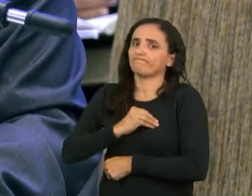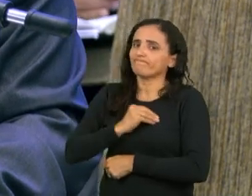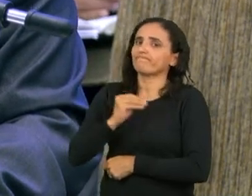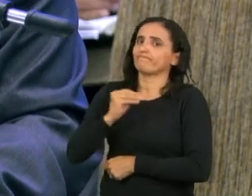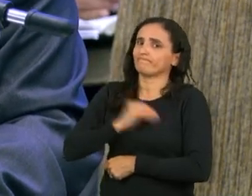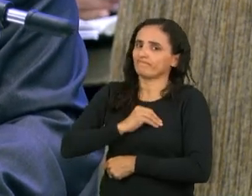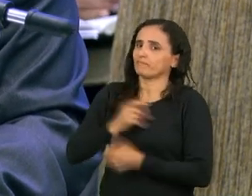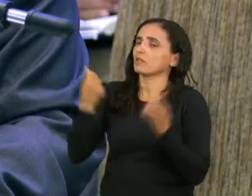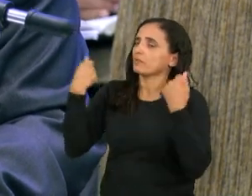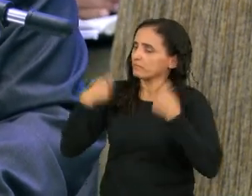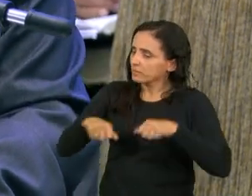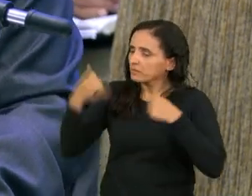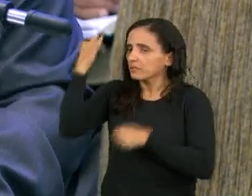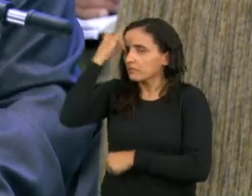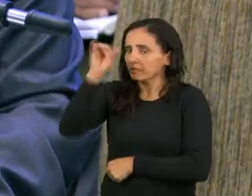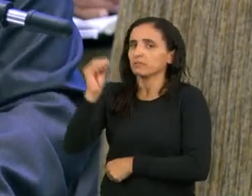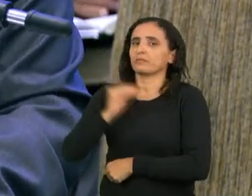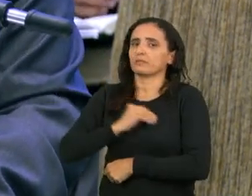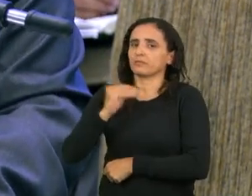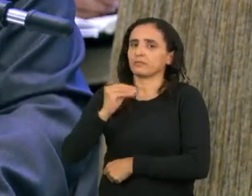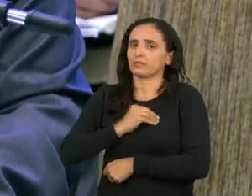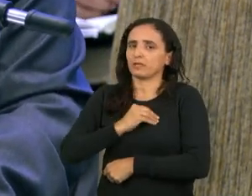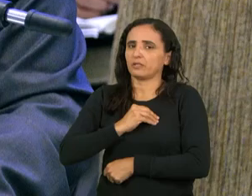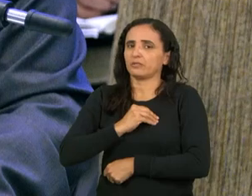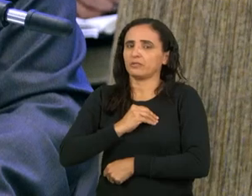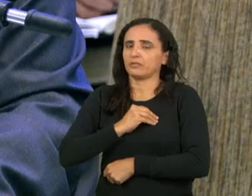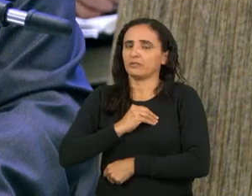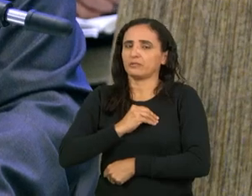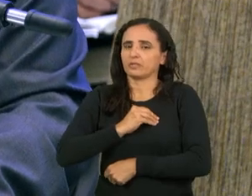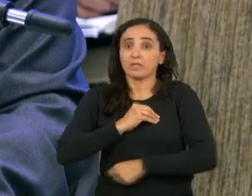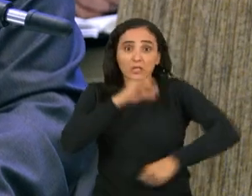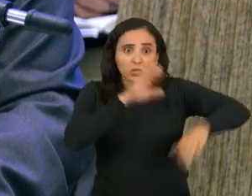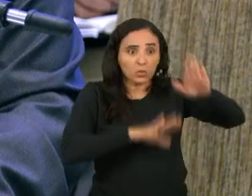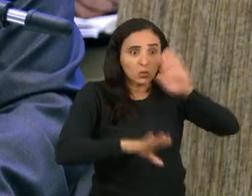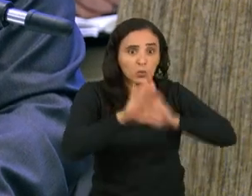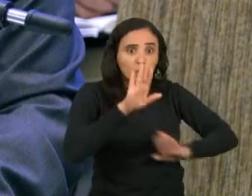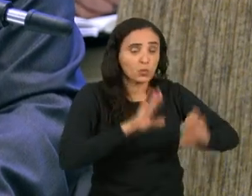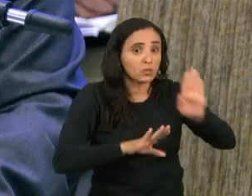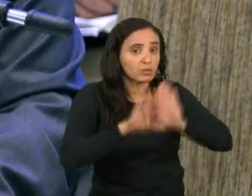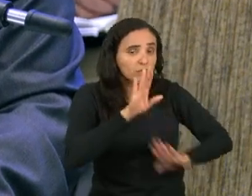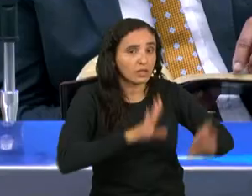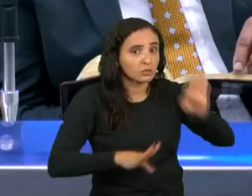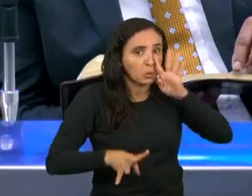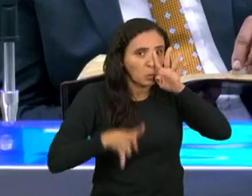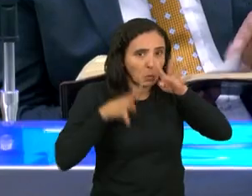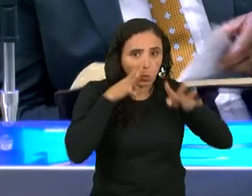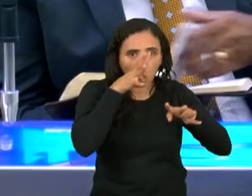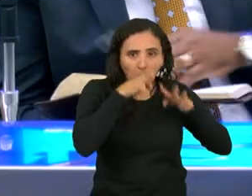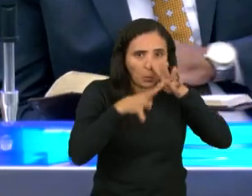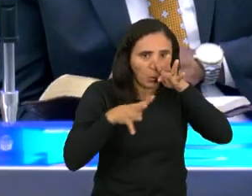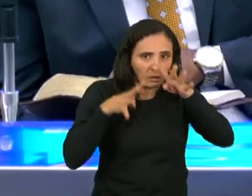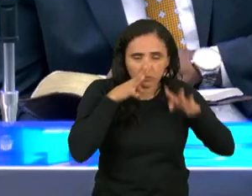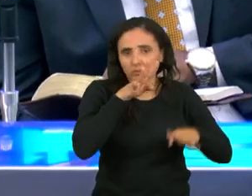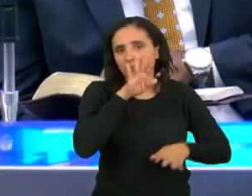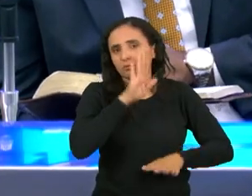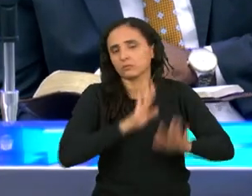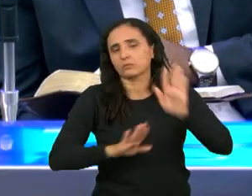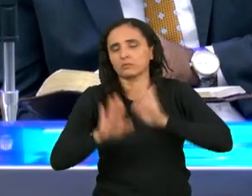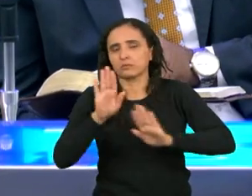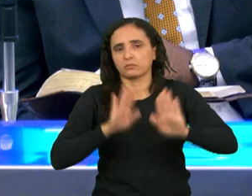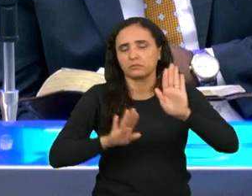versão atualizada de famando-vos ou seja preferindo proferindo palavras